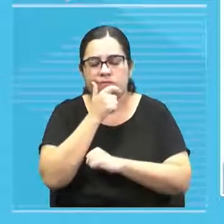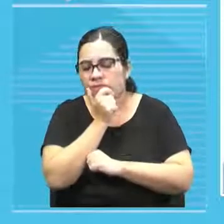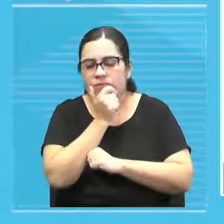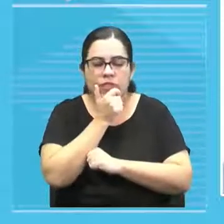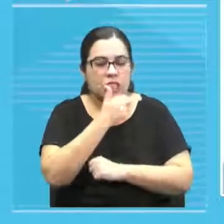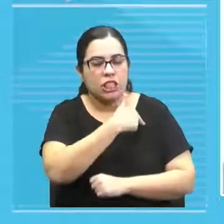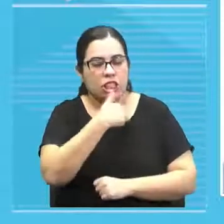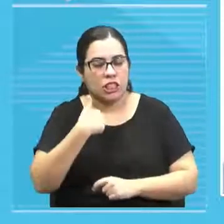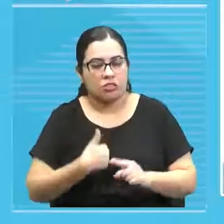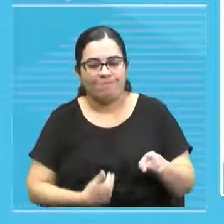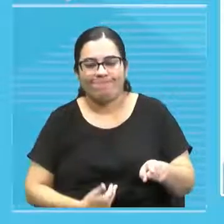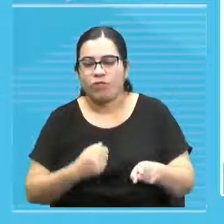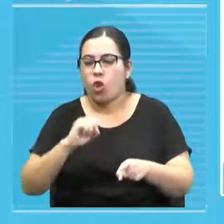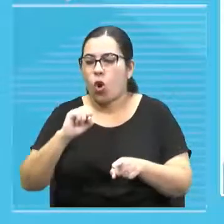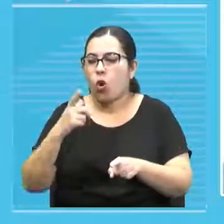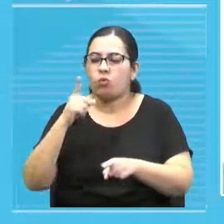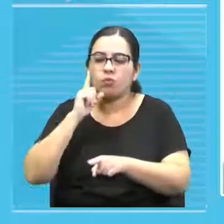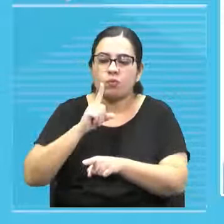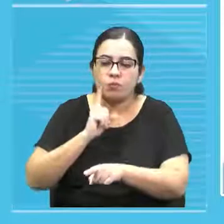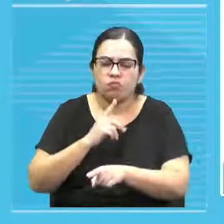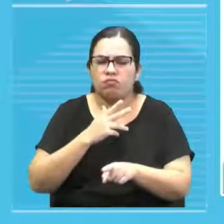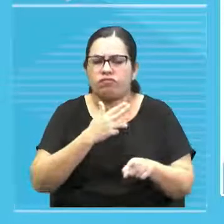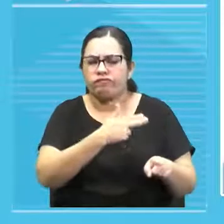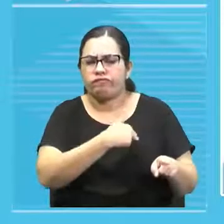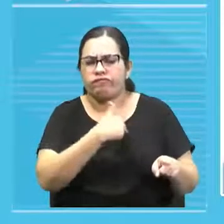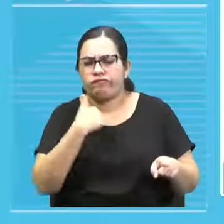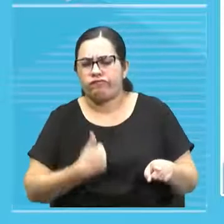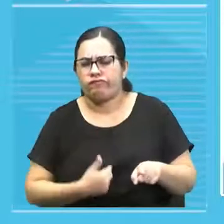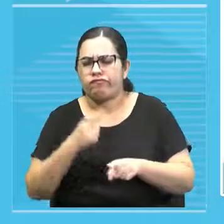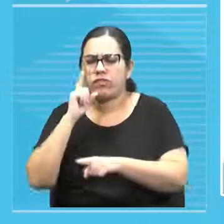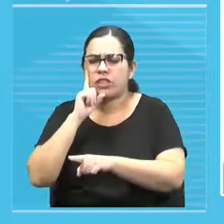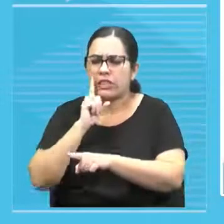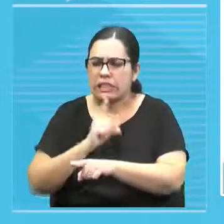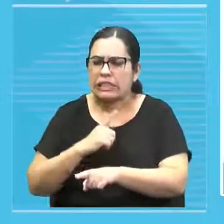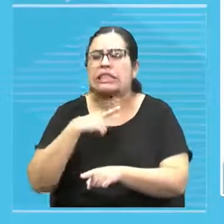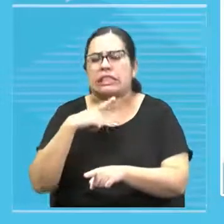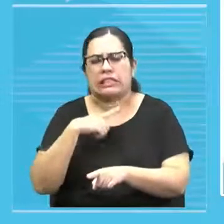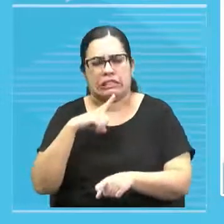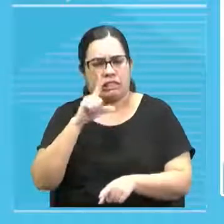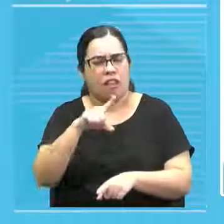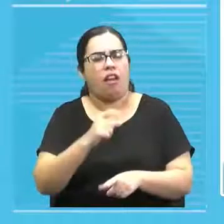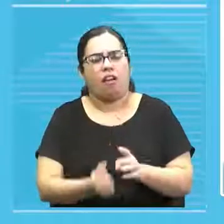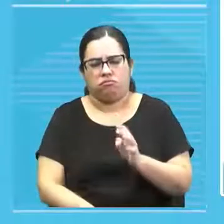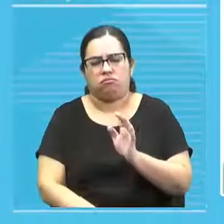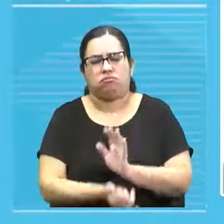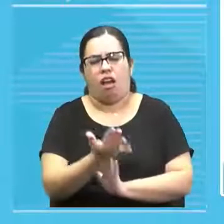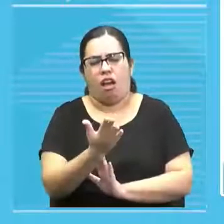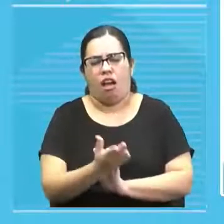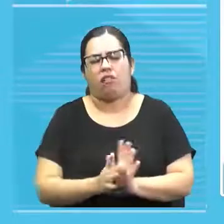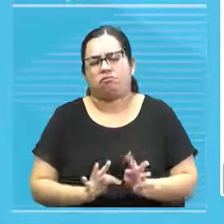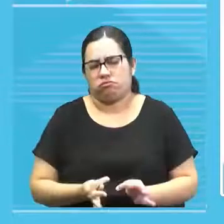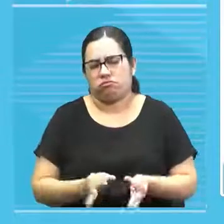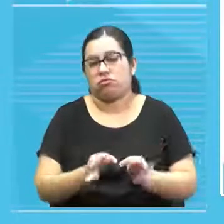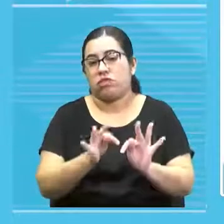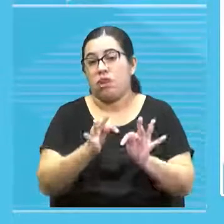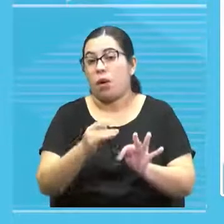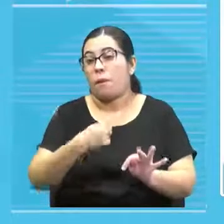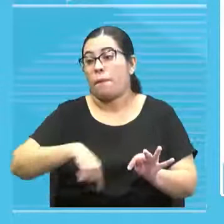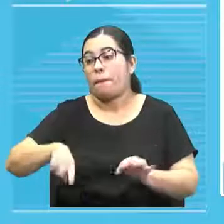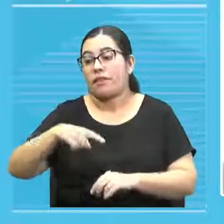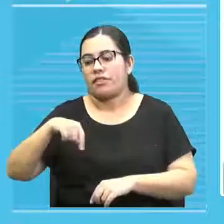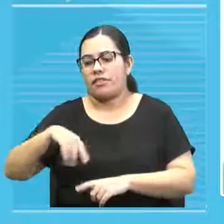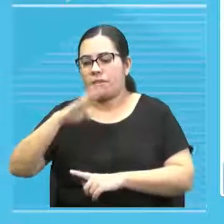Unidos vejam China e Estados Unidos produzem tecnologia o Brasil consome